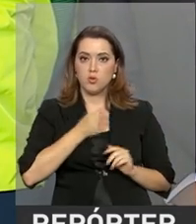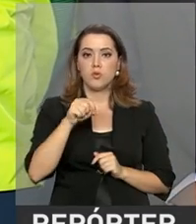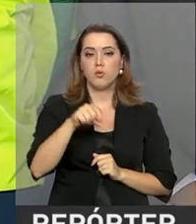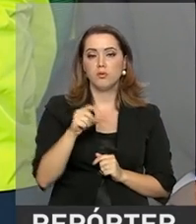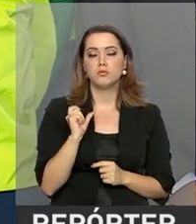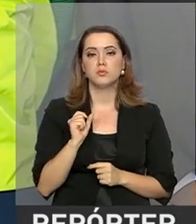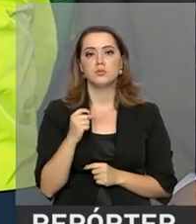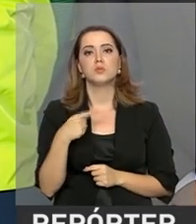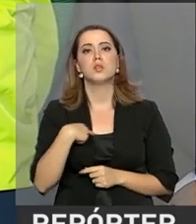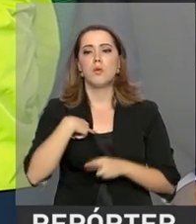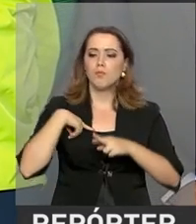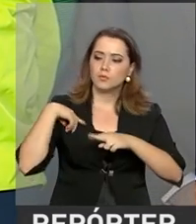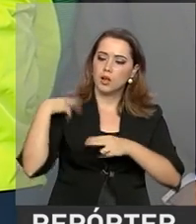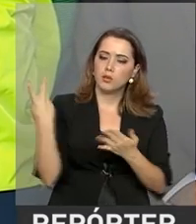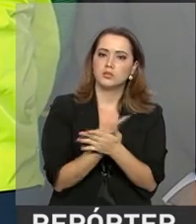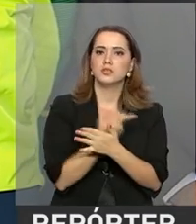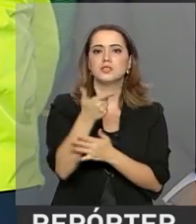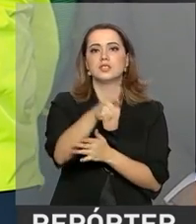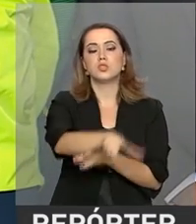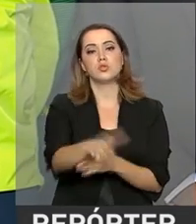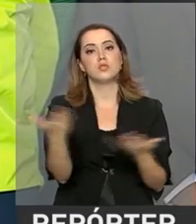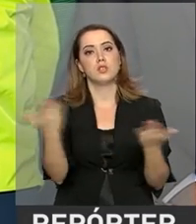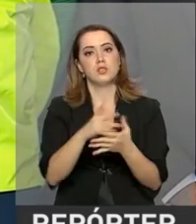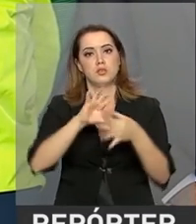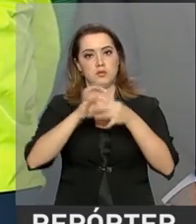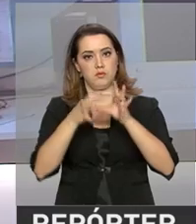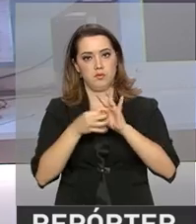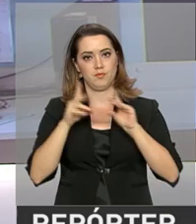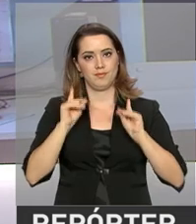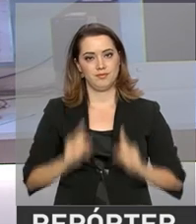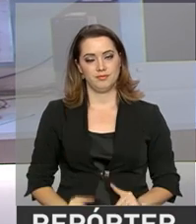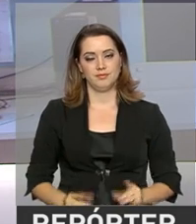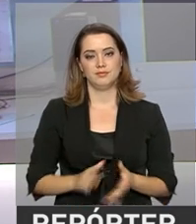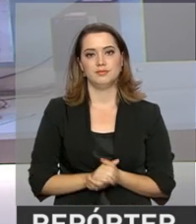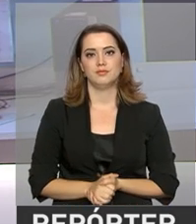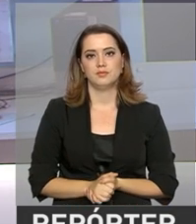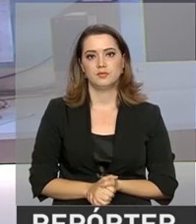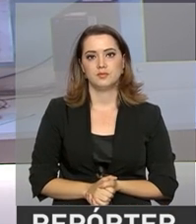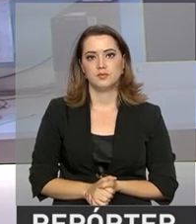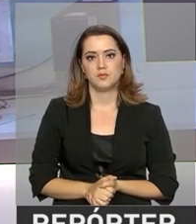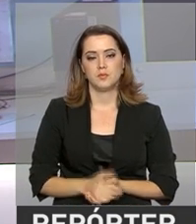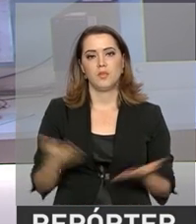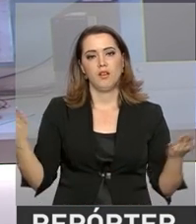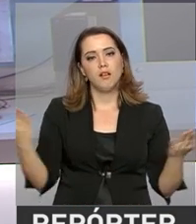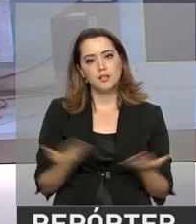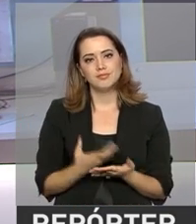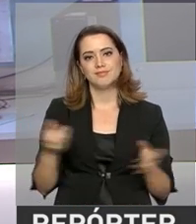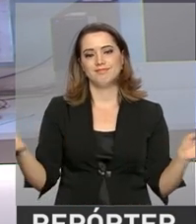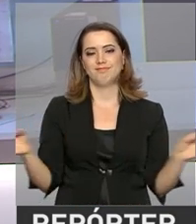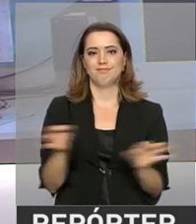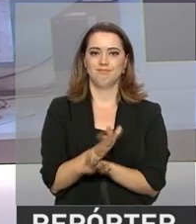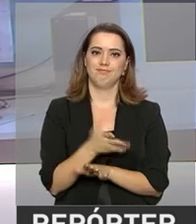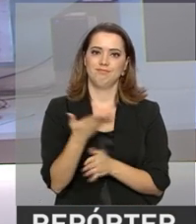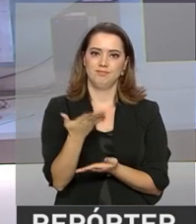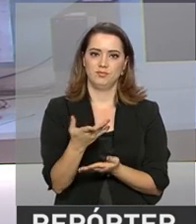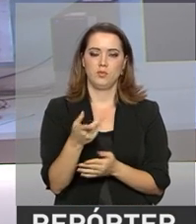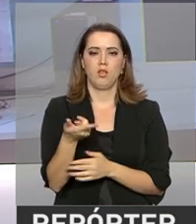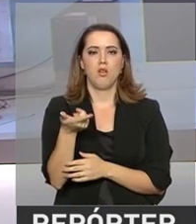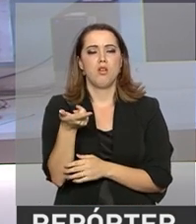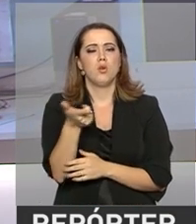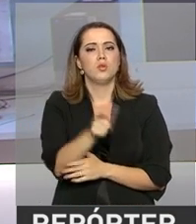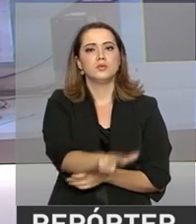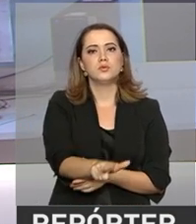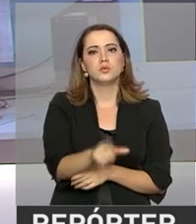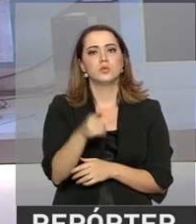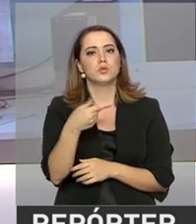se repetirá agora com as paraolimpíadas esta edição do repórter nbr termina aqui voltamos a